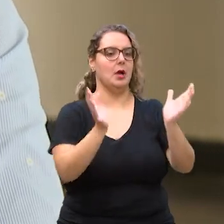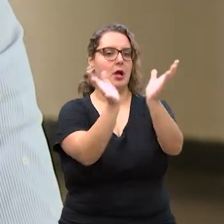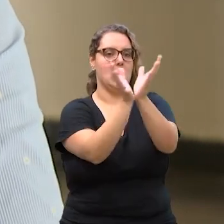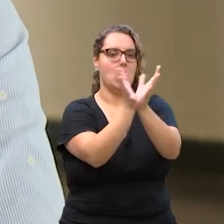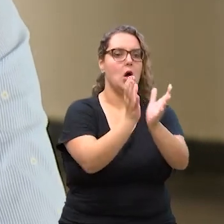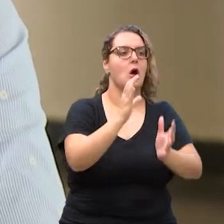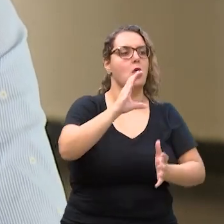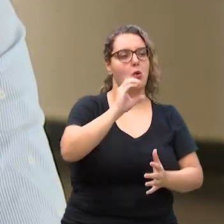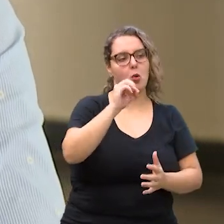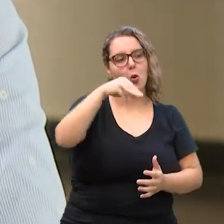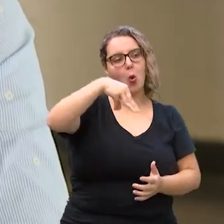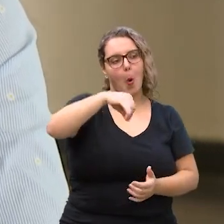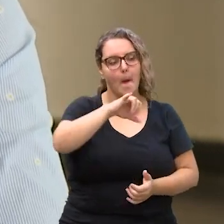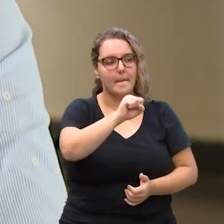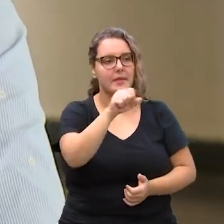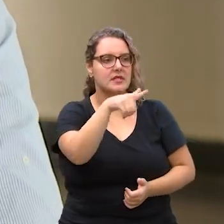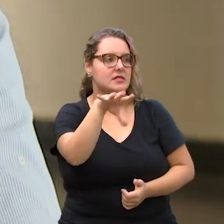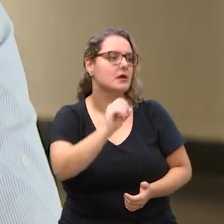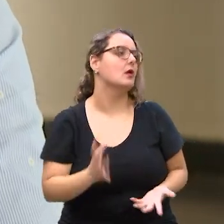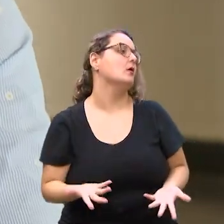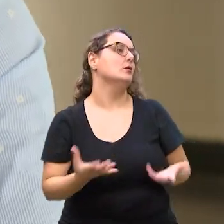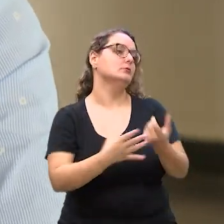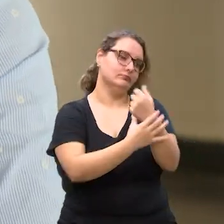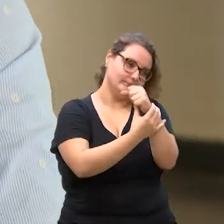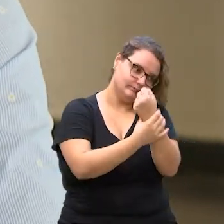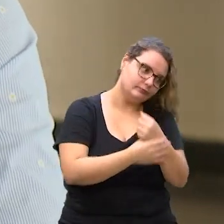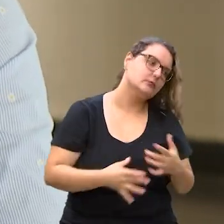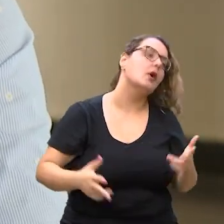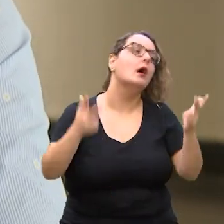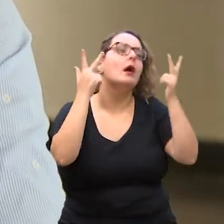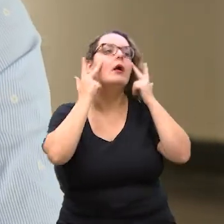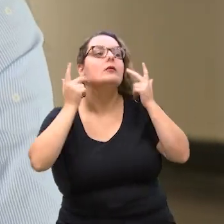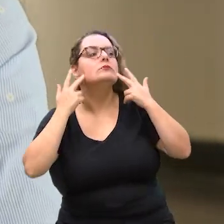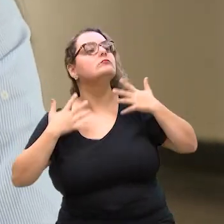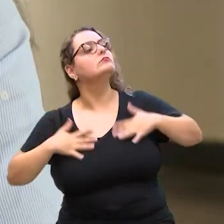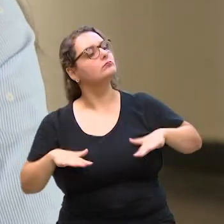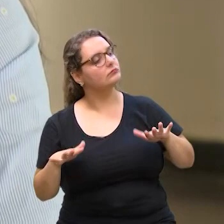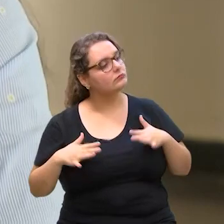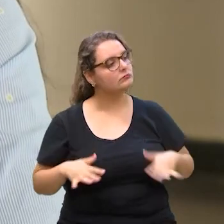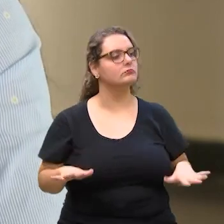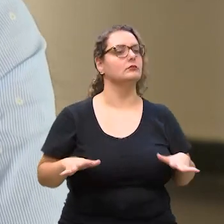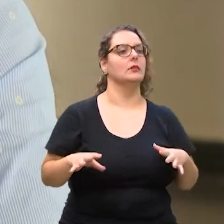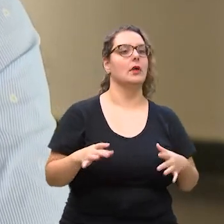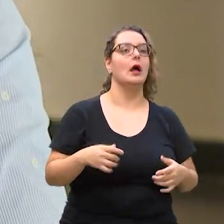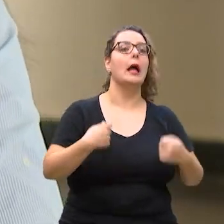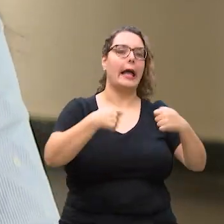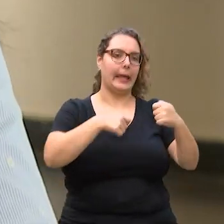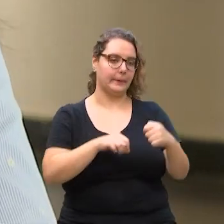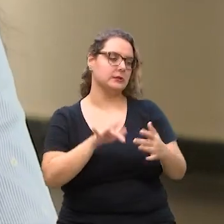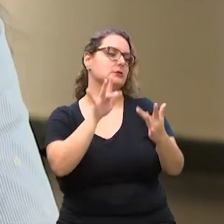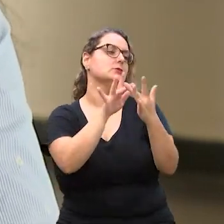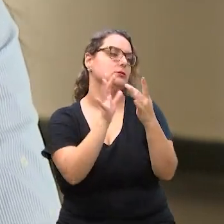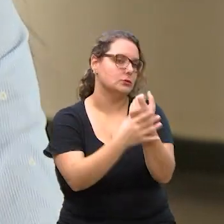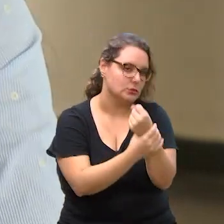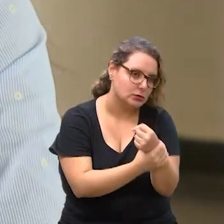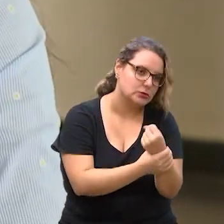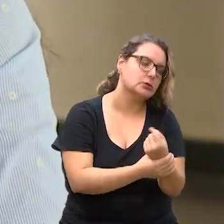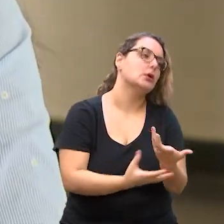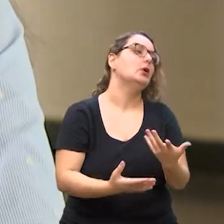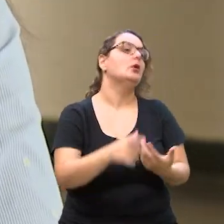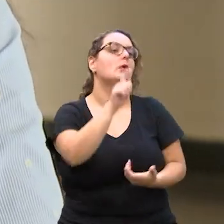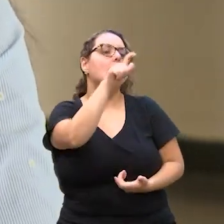traz também. Então muitas vezes na fisioterapia é um momento que eles sentem também à vontade para conversar e para falar, então a gente tem que ter o contato com o fisioterapeuta,